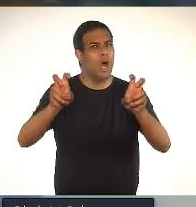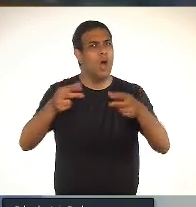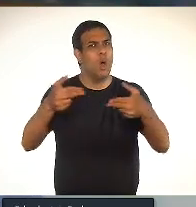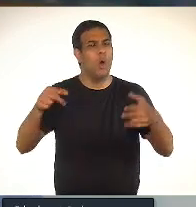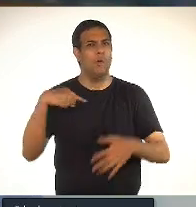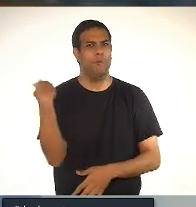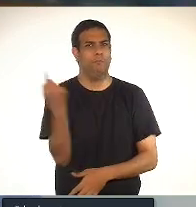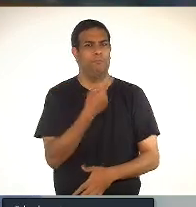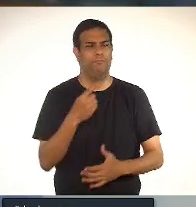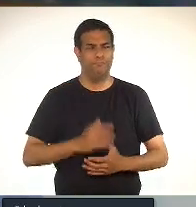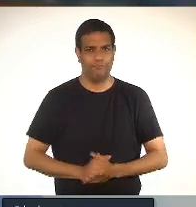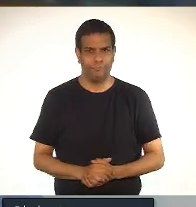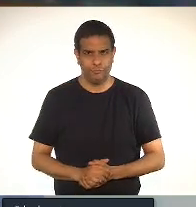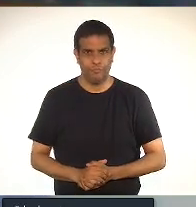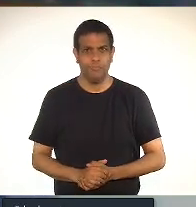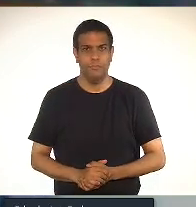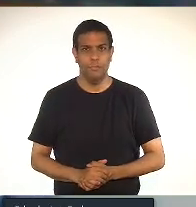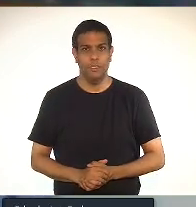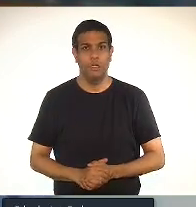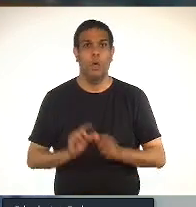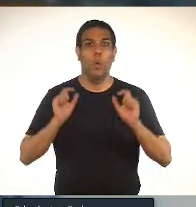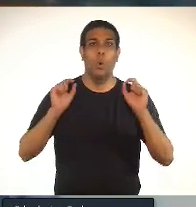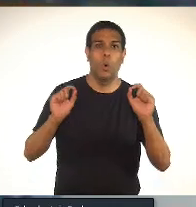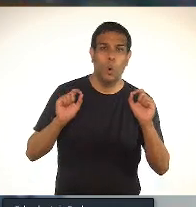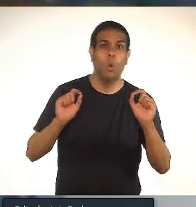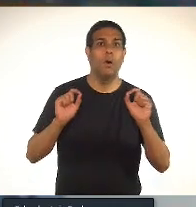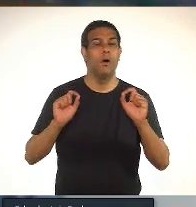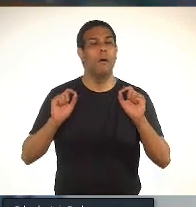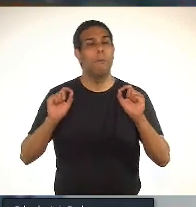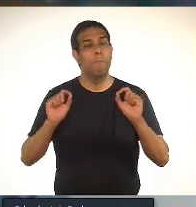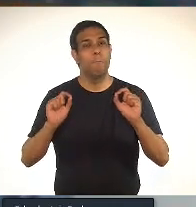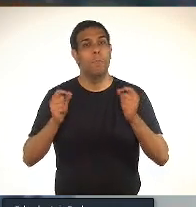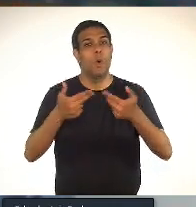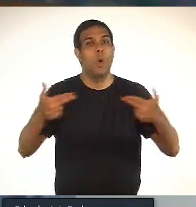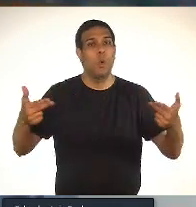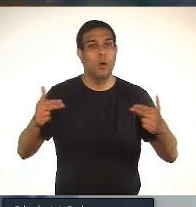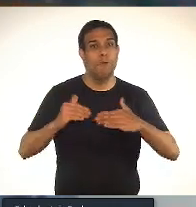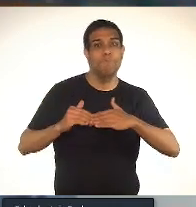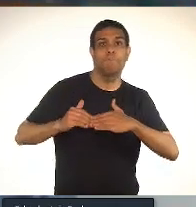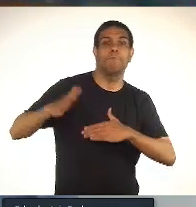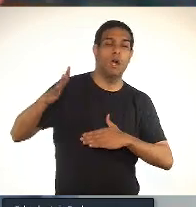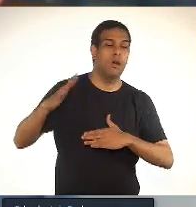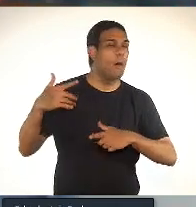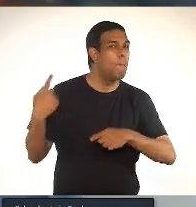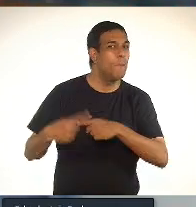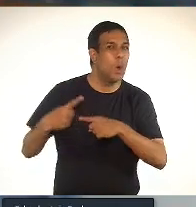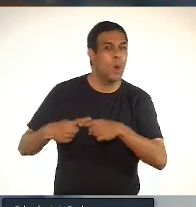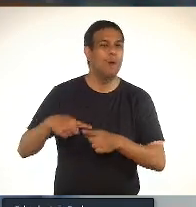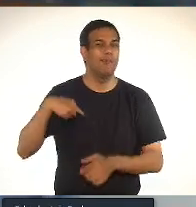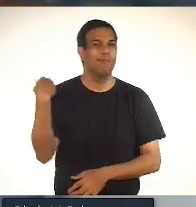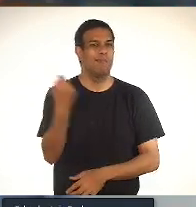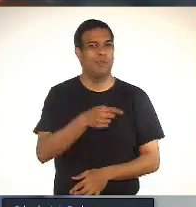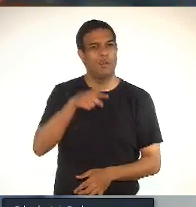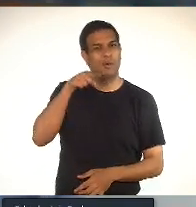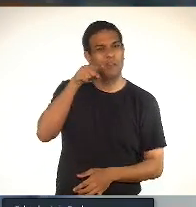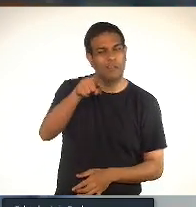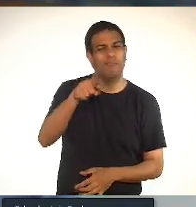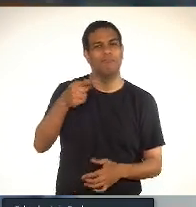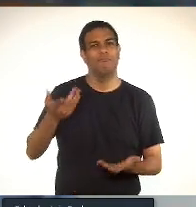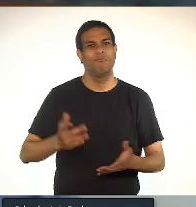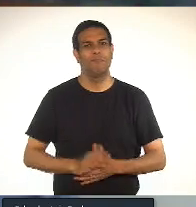condições, o que vai agravar muito mais, porque se você vai